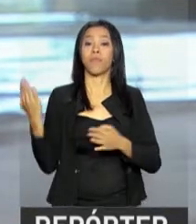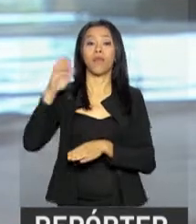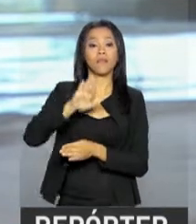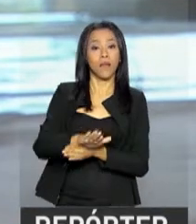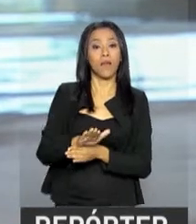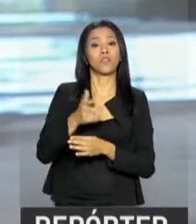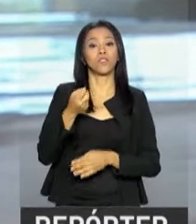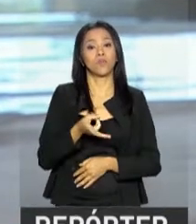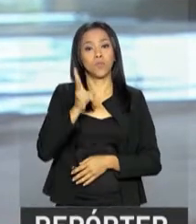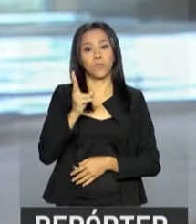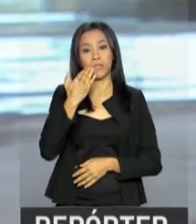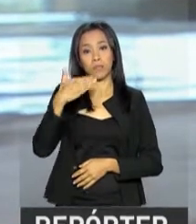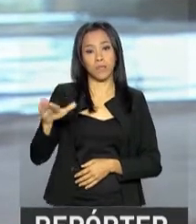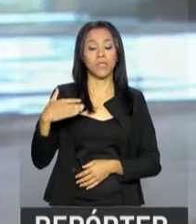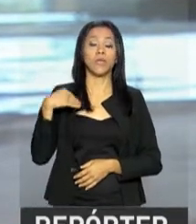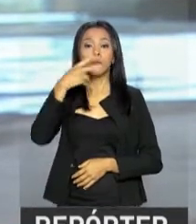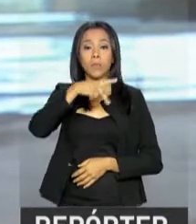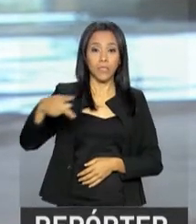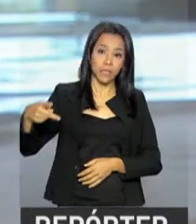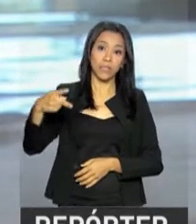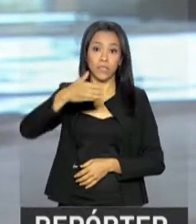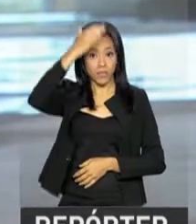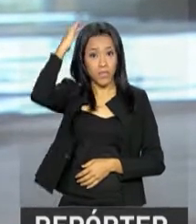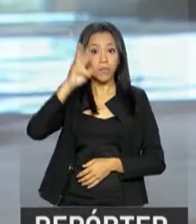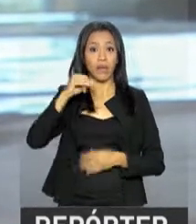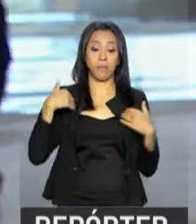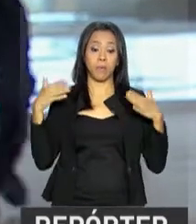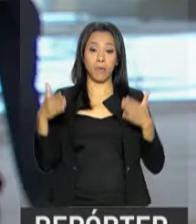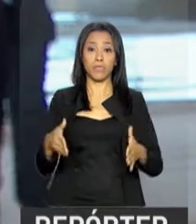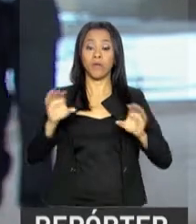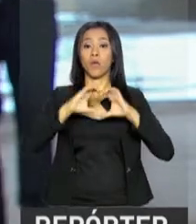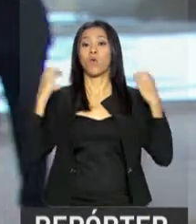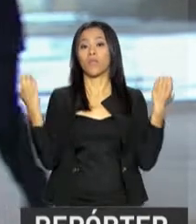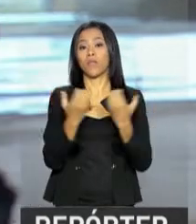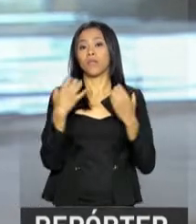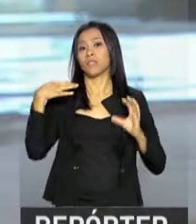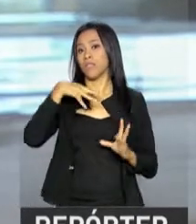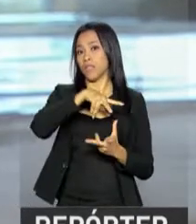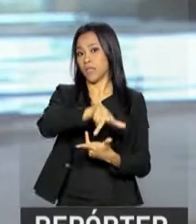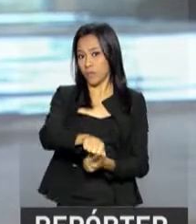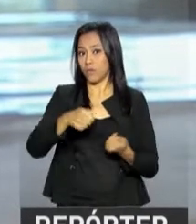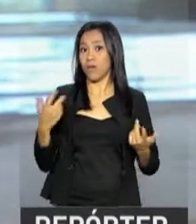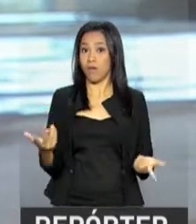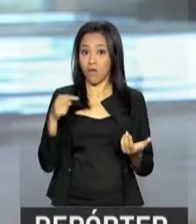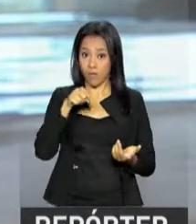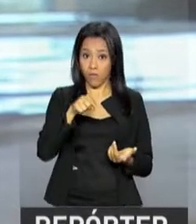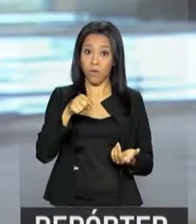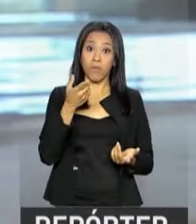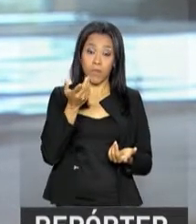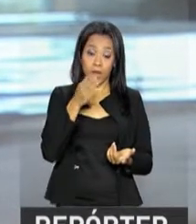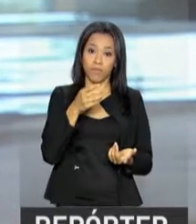tarde às duas e meia o presidente michel temer vai participar da conferência internacional o poder do investimento na primeira infância para o desenvolvimento com